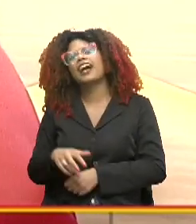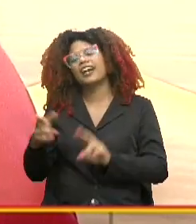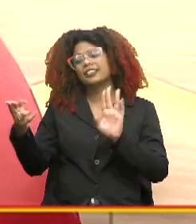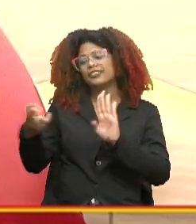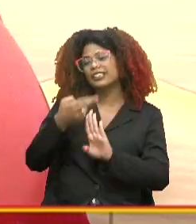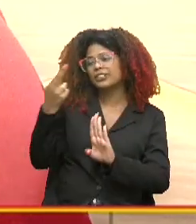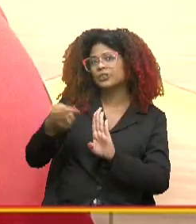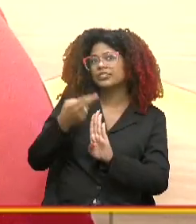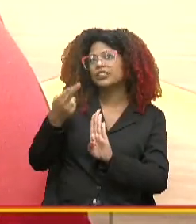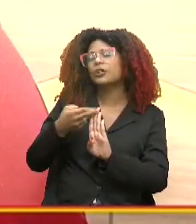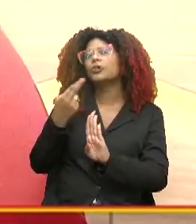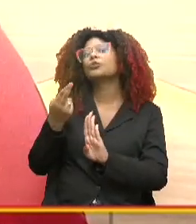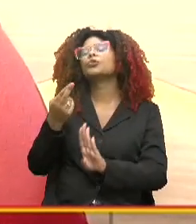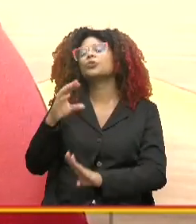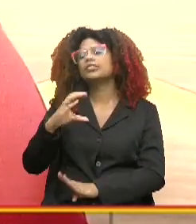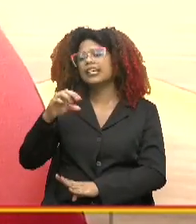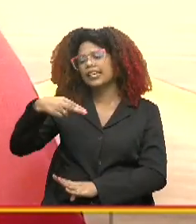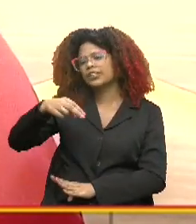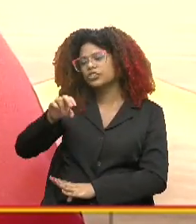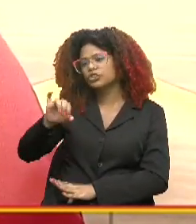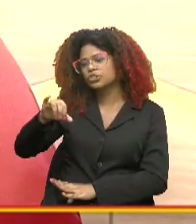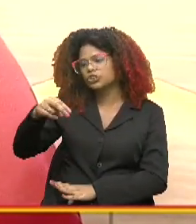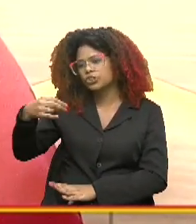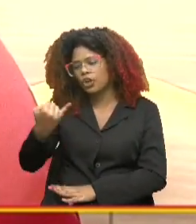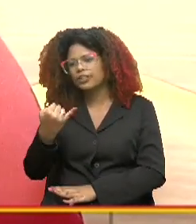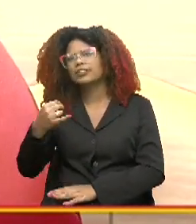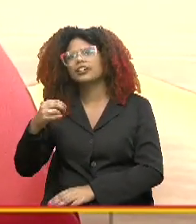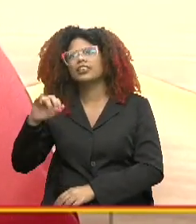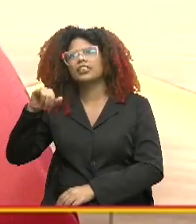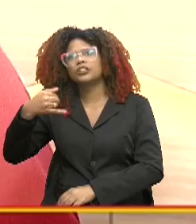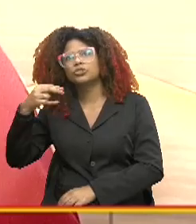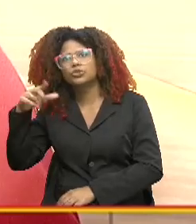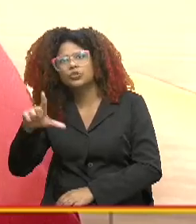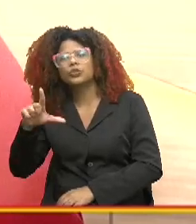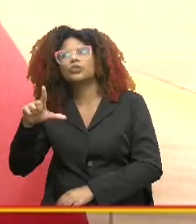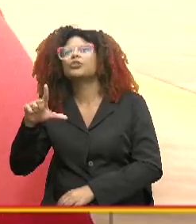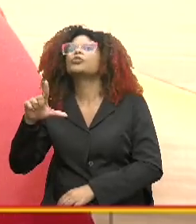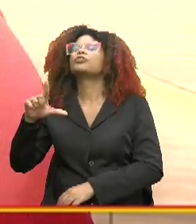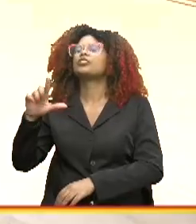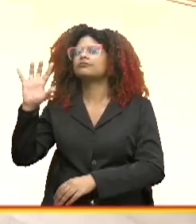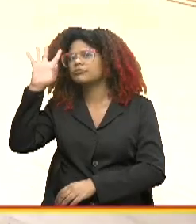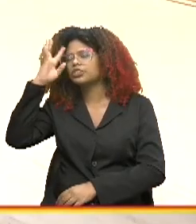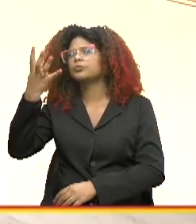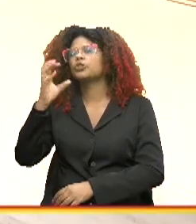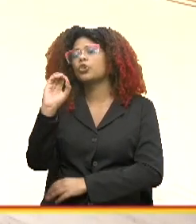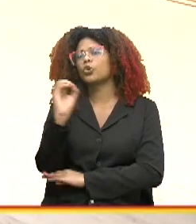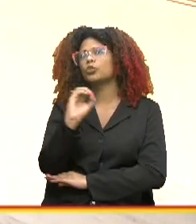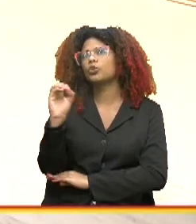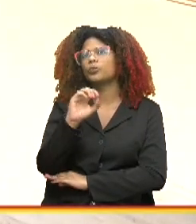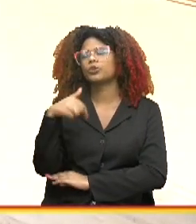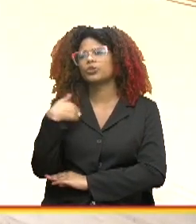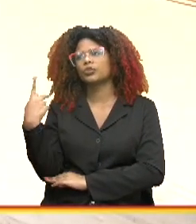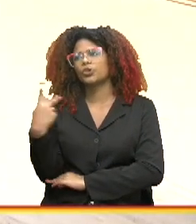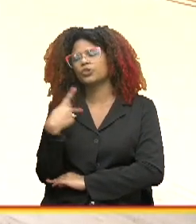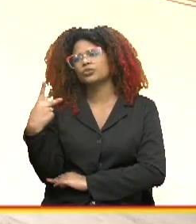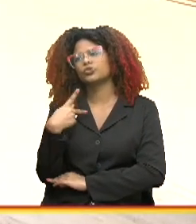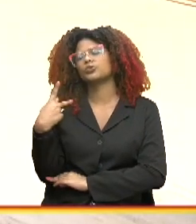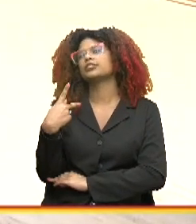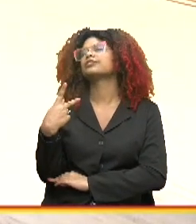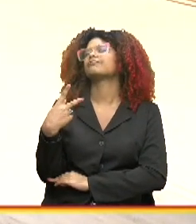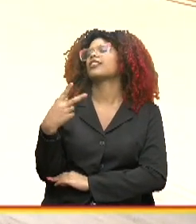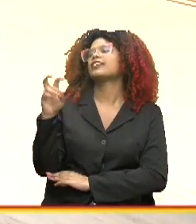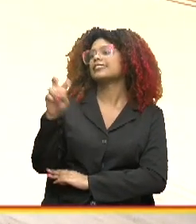resolução CNJ em Julho decidimos Então vamos casar Outubro a gente tava casando cinco de Outubro né então a gente